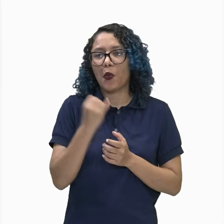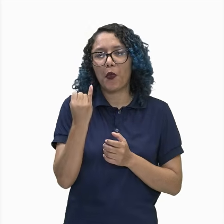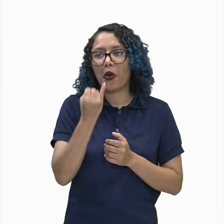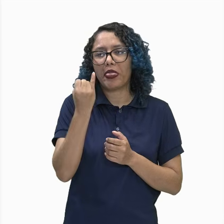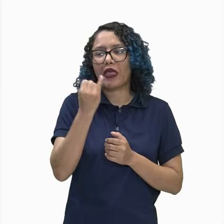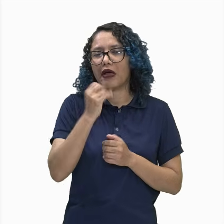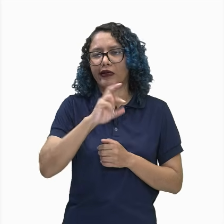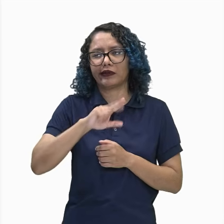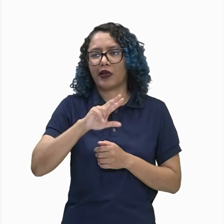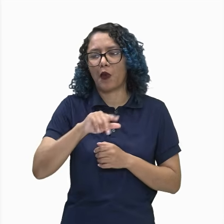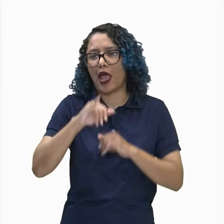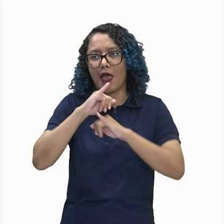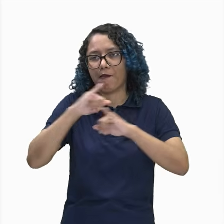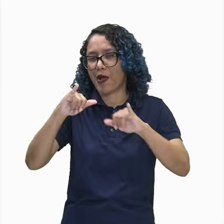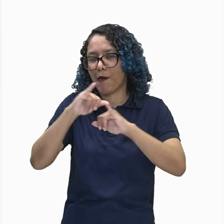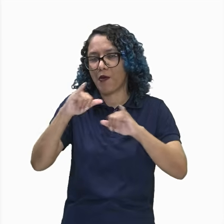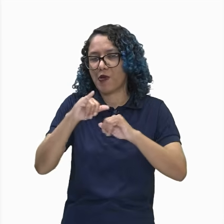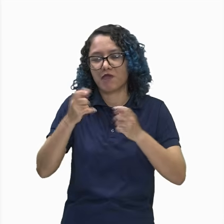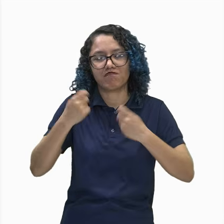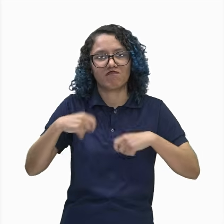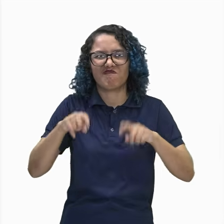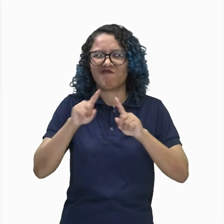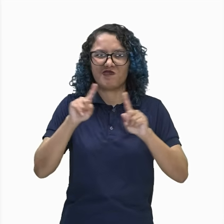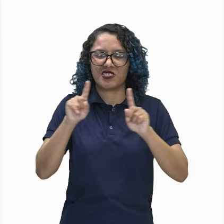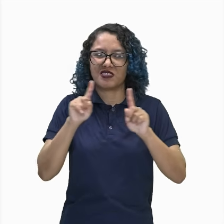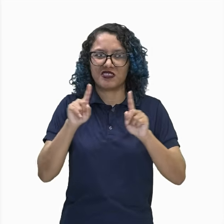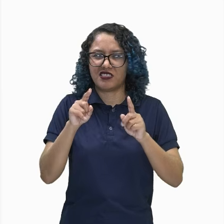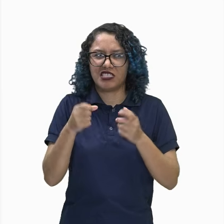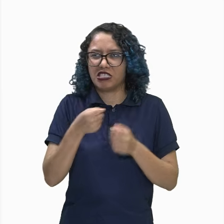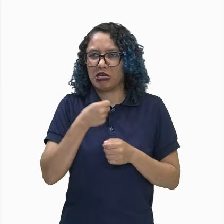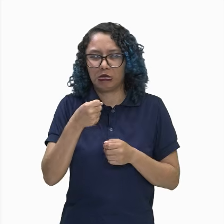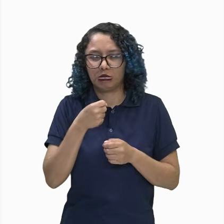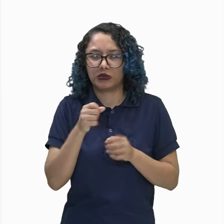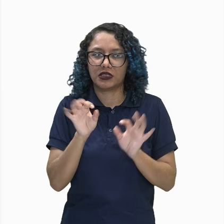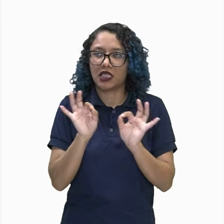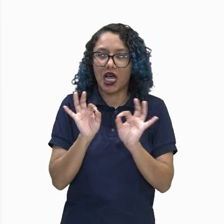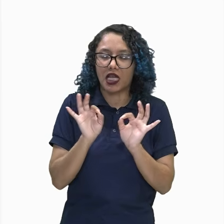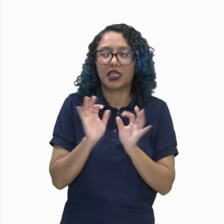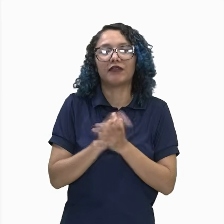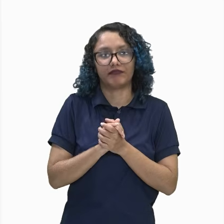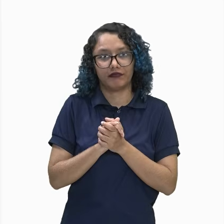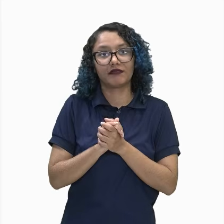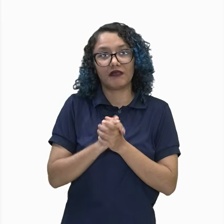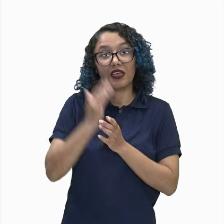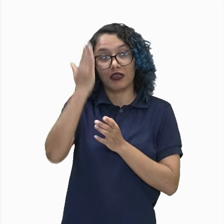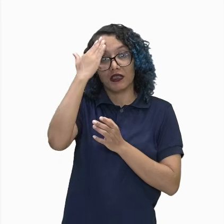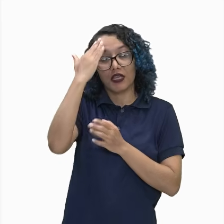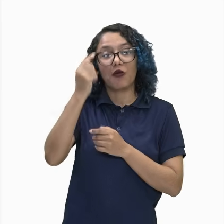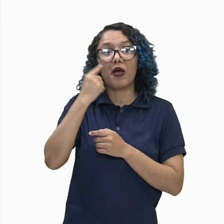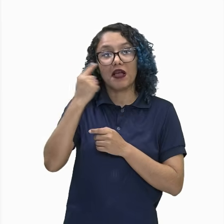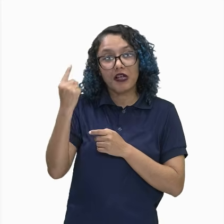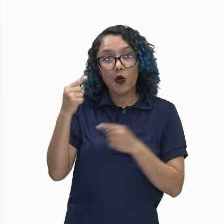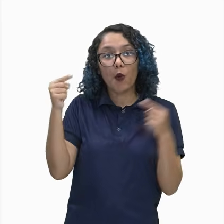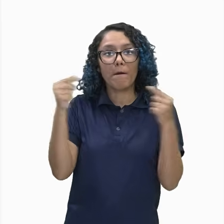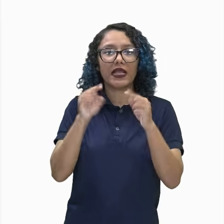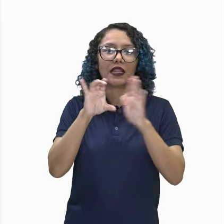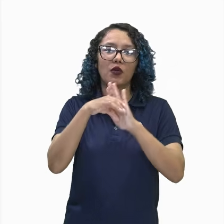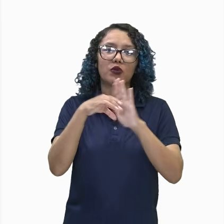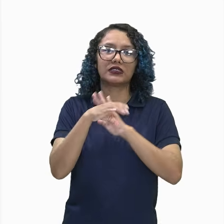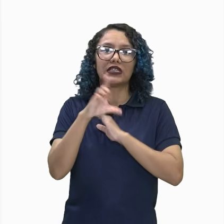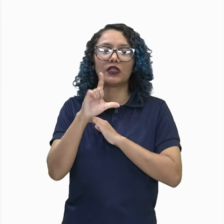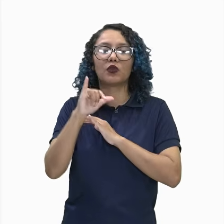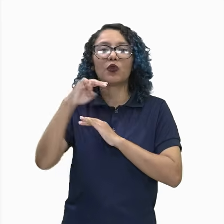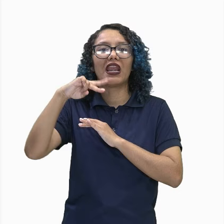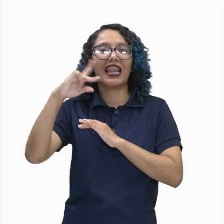ser noticiado, não merece ser alvo de reportagem. Entende? Então, linha editorial é isso. É aquilo